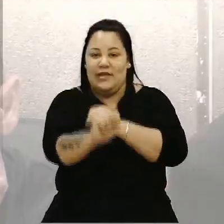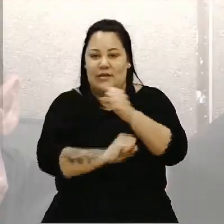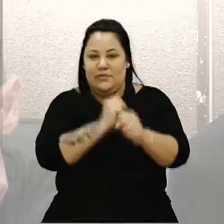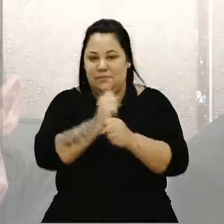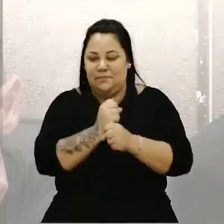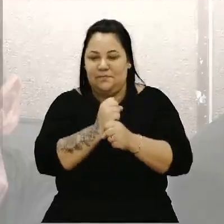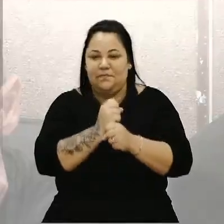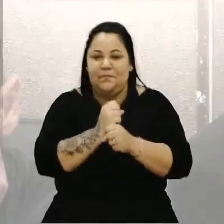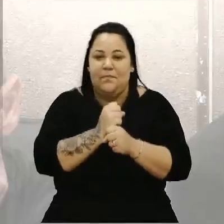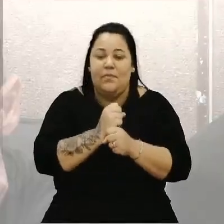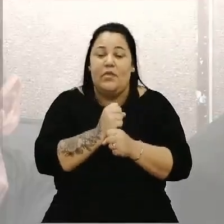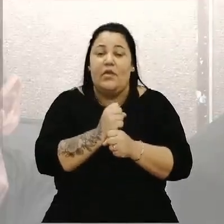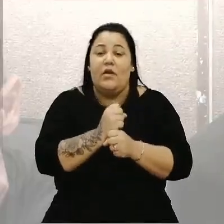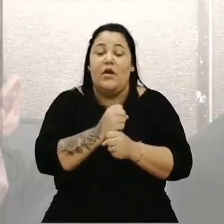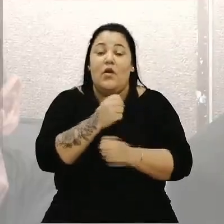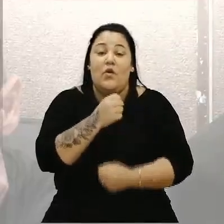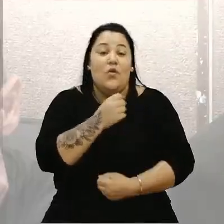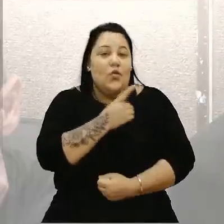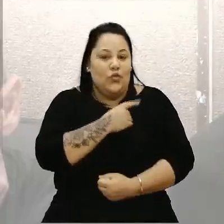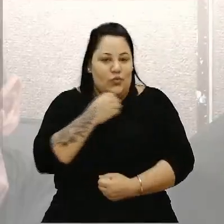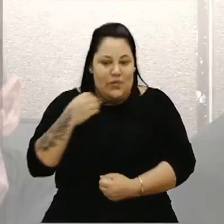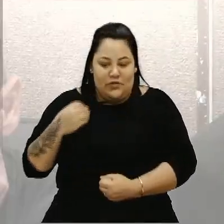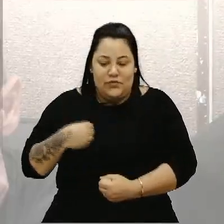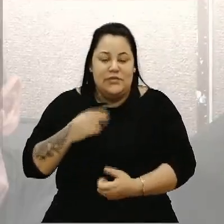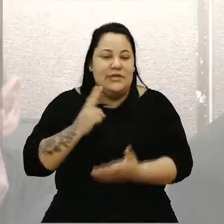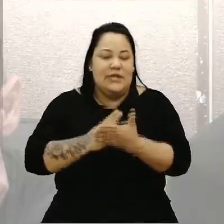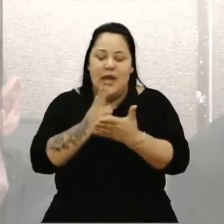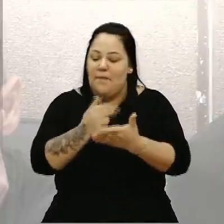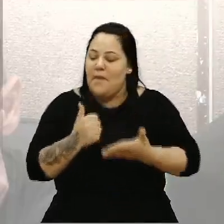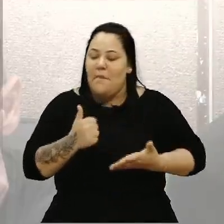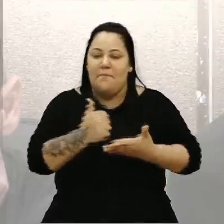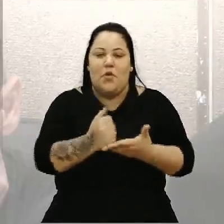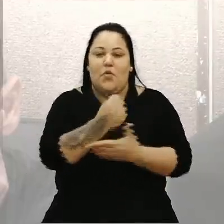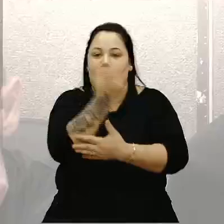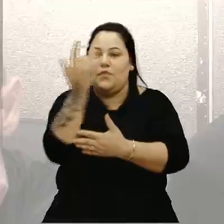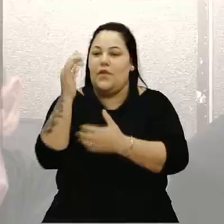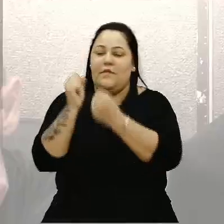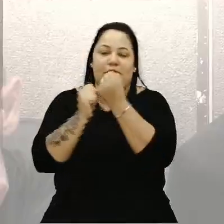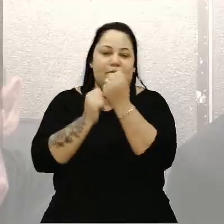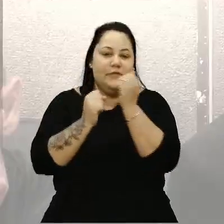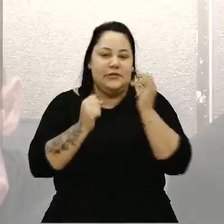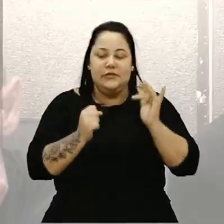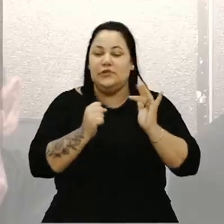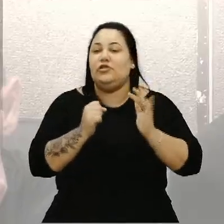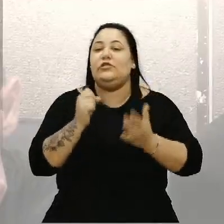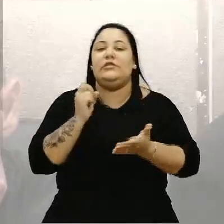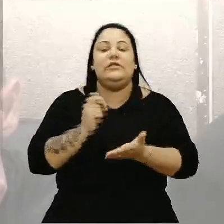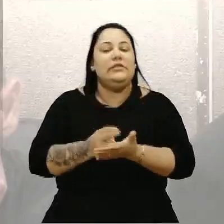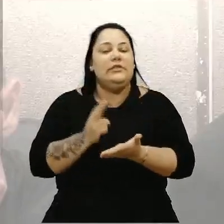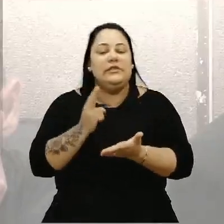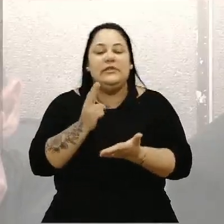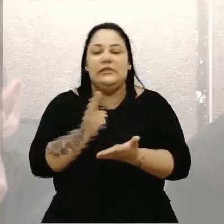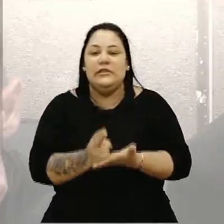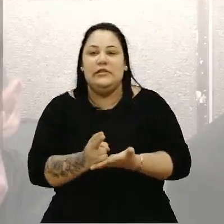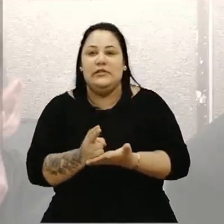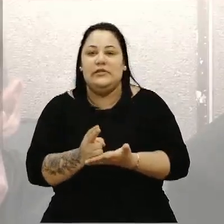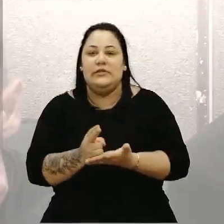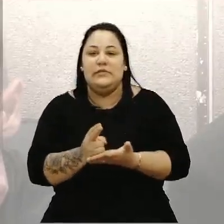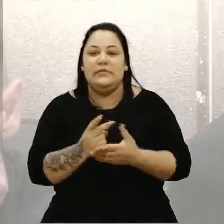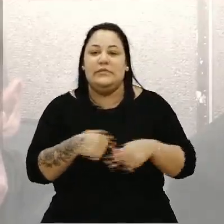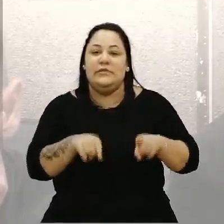se destacou pela defesa do meio ambiente, tendo sido instituidor da Fundação Ecológica